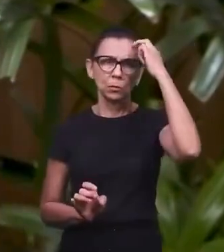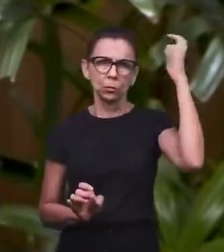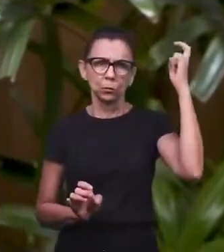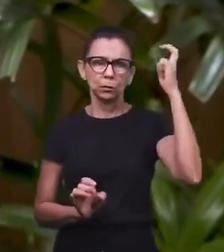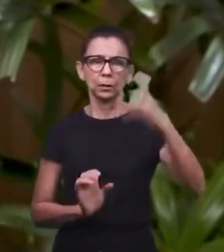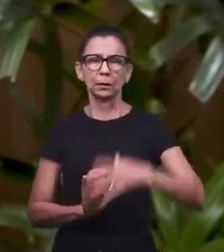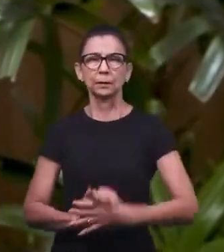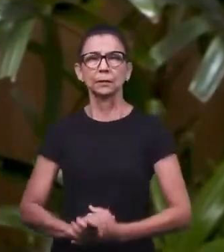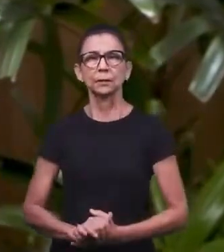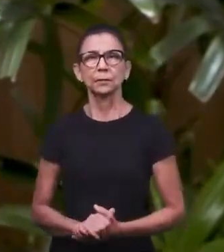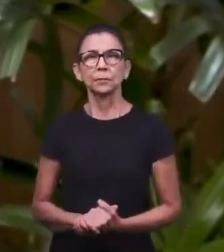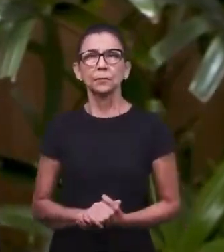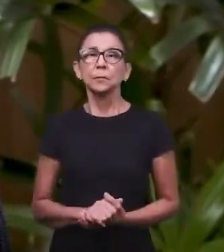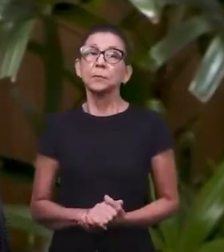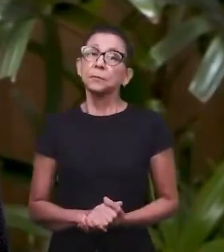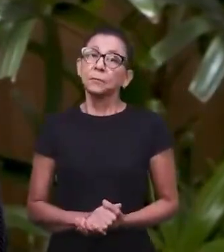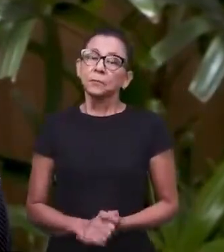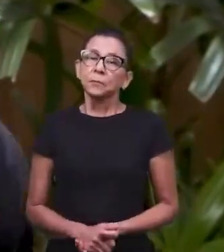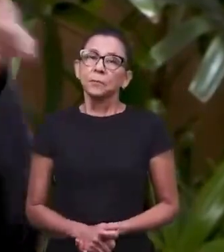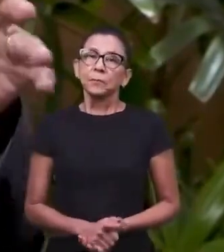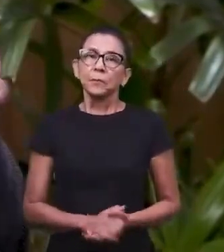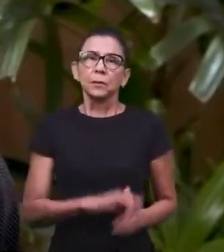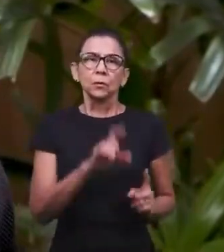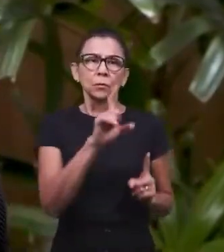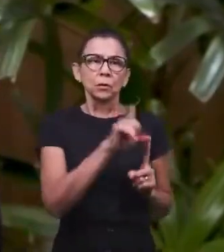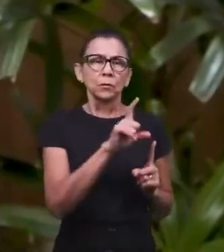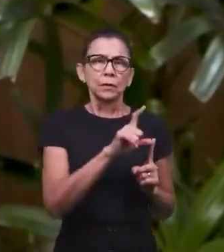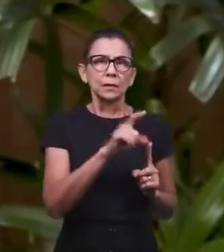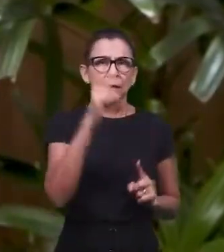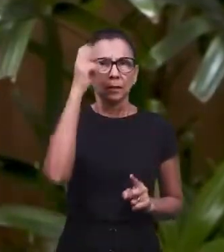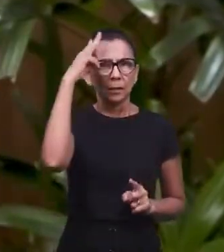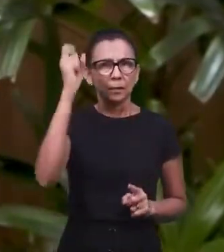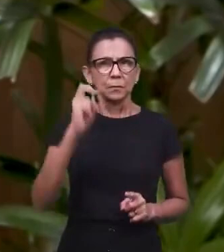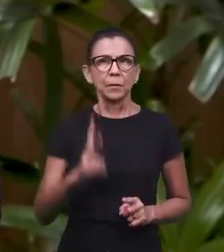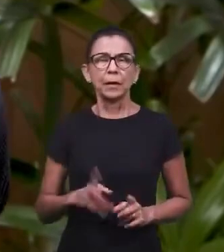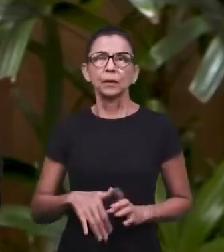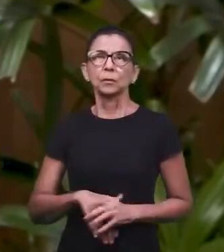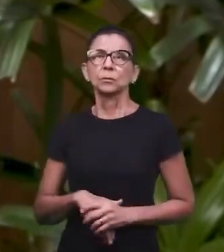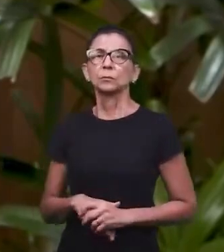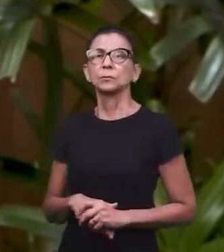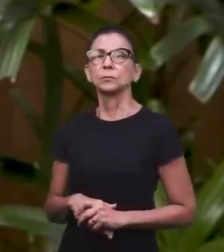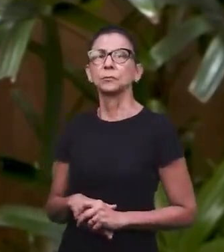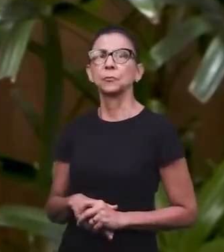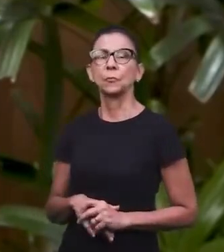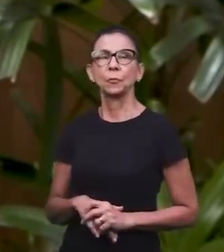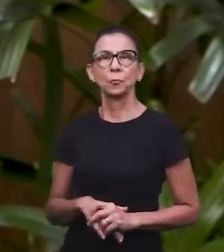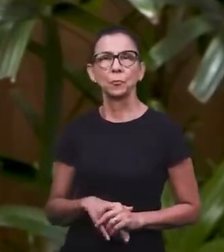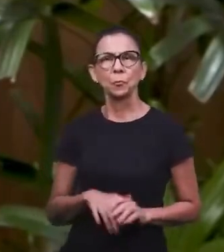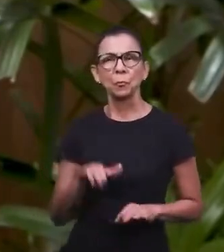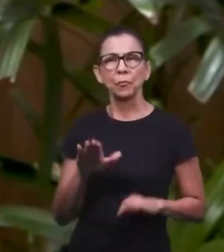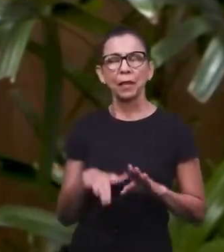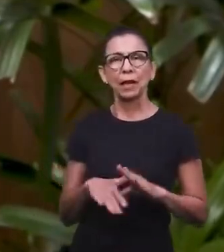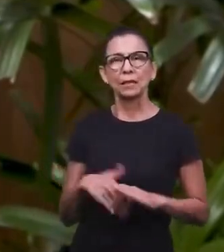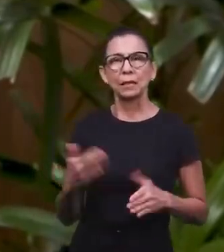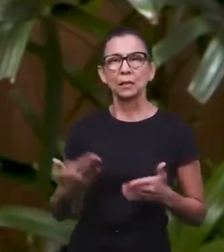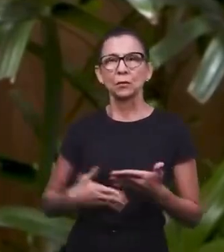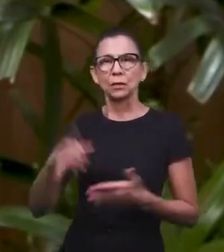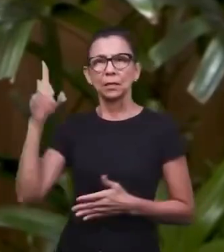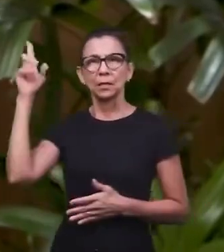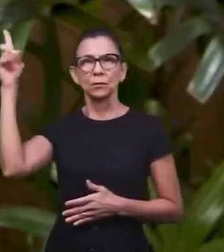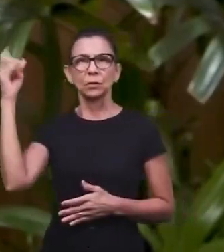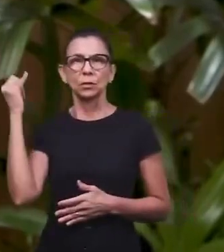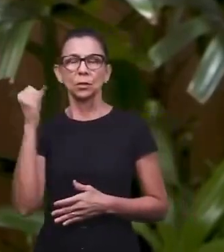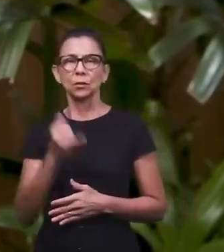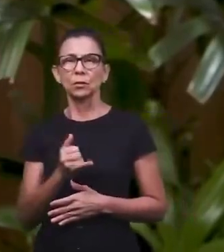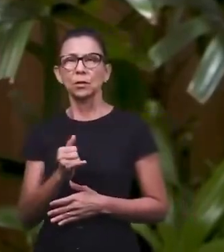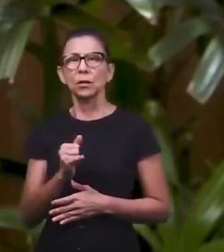adversário também tem Às vezes o servo de Deus você dá uma palavra para alguém alguém assim olha aquilo que você me falou foi uma bênção você nem